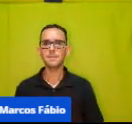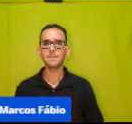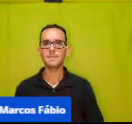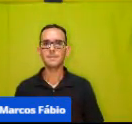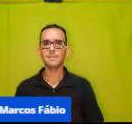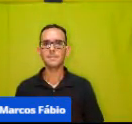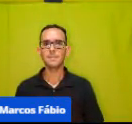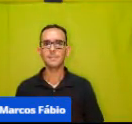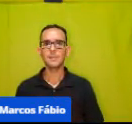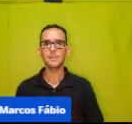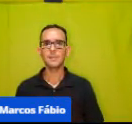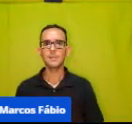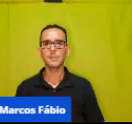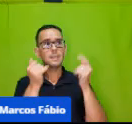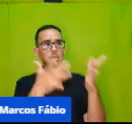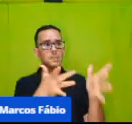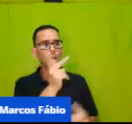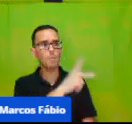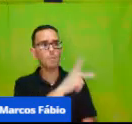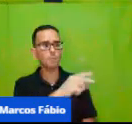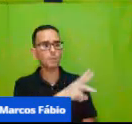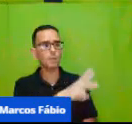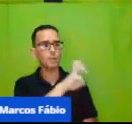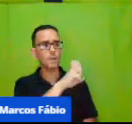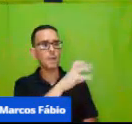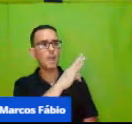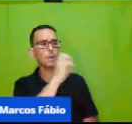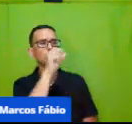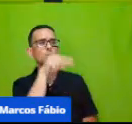Vou deixar para o professor Elton falar, porque eu acho que